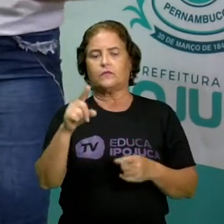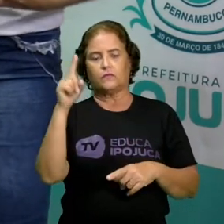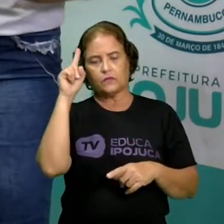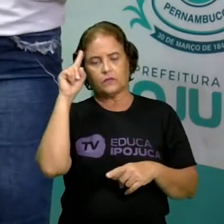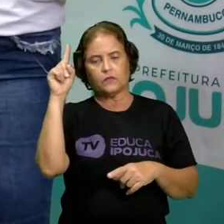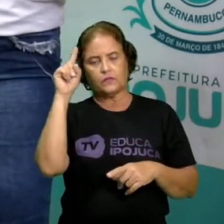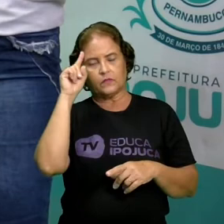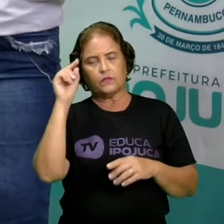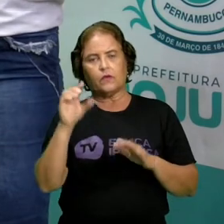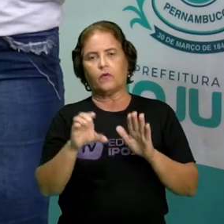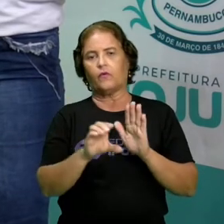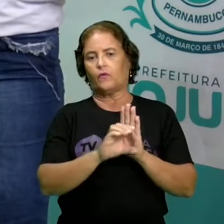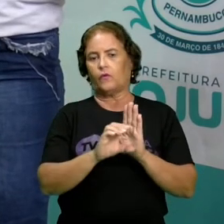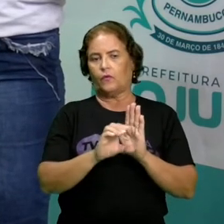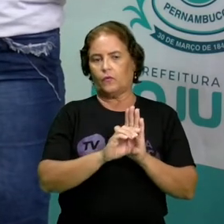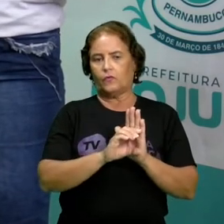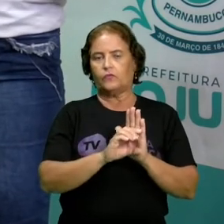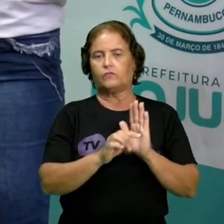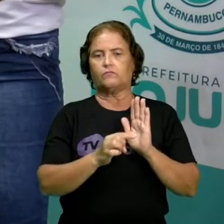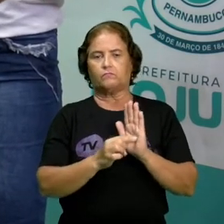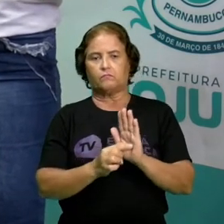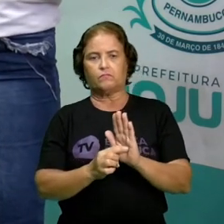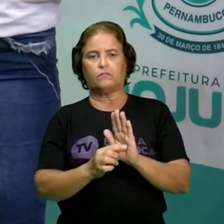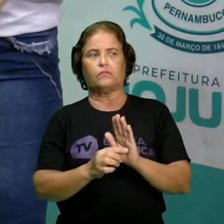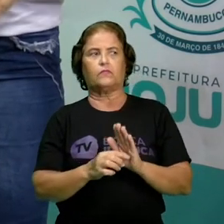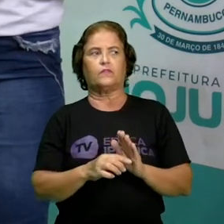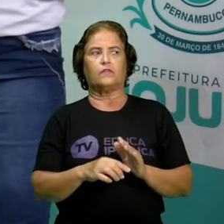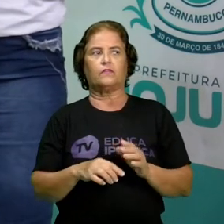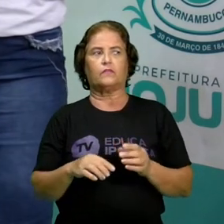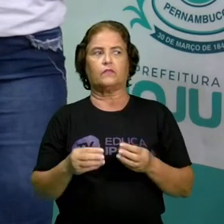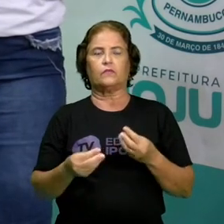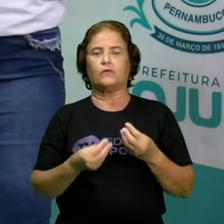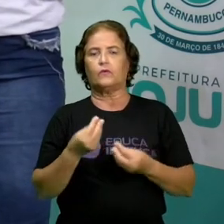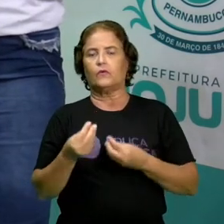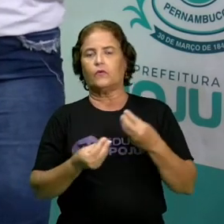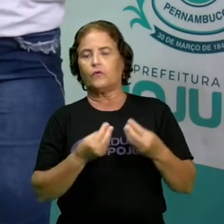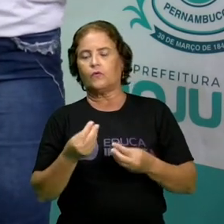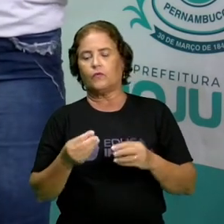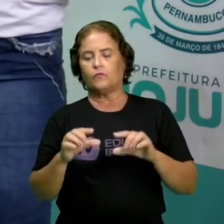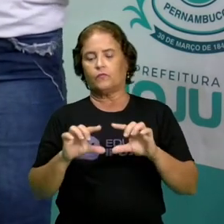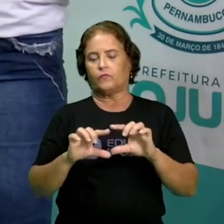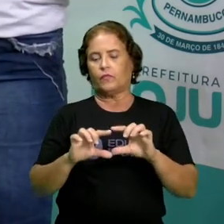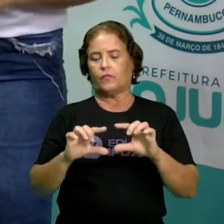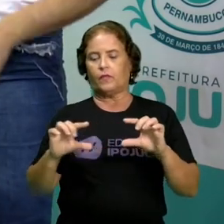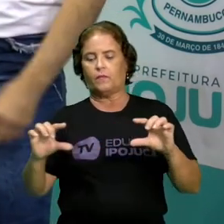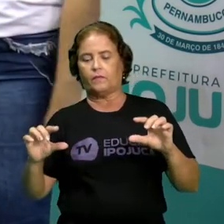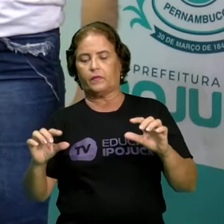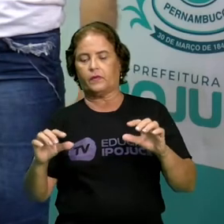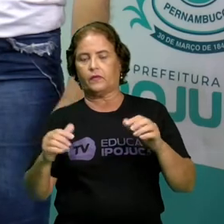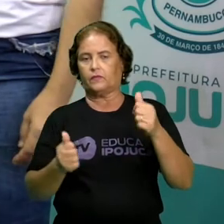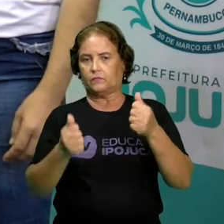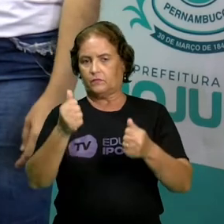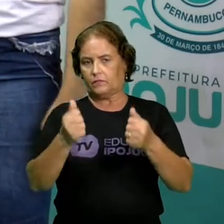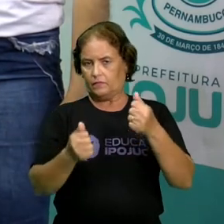como códigos de identificação, assim também como na placa de